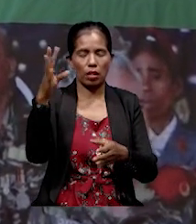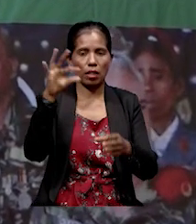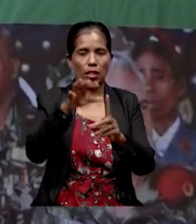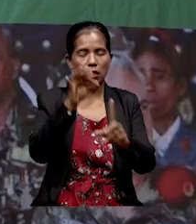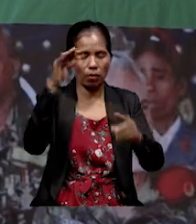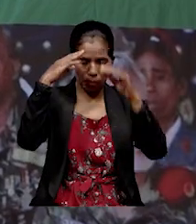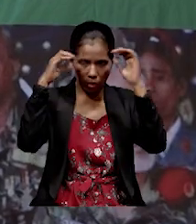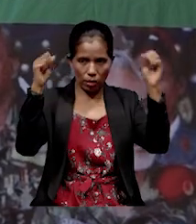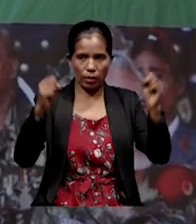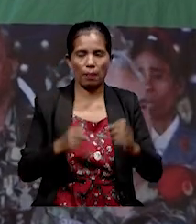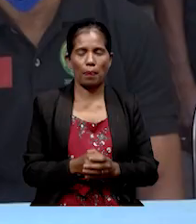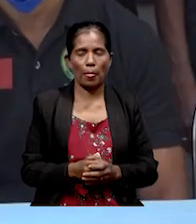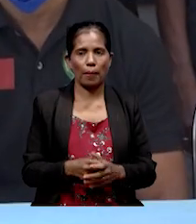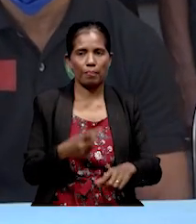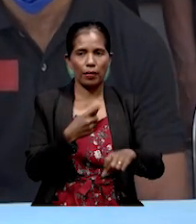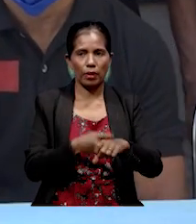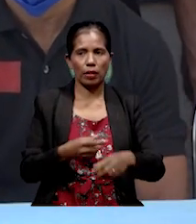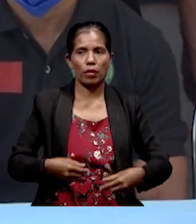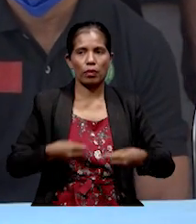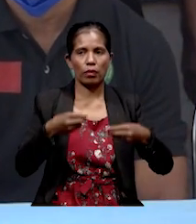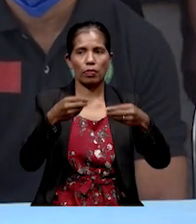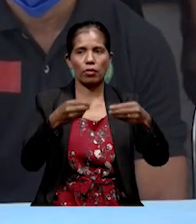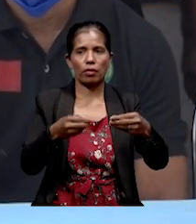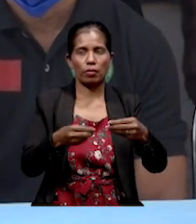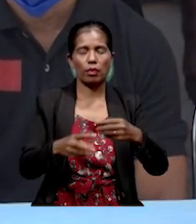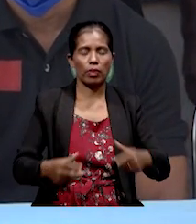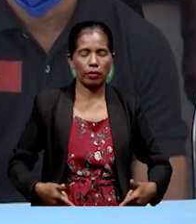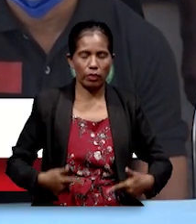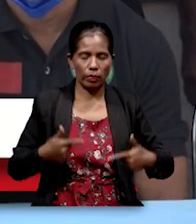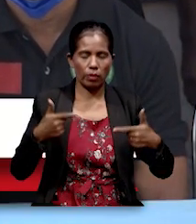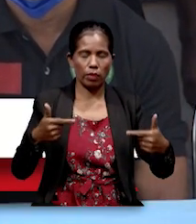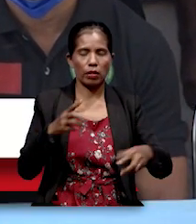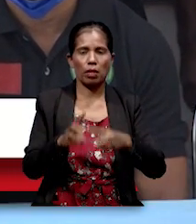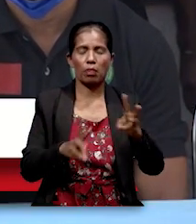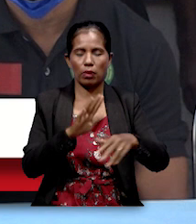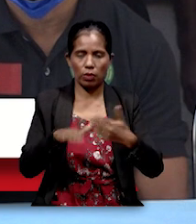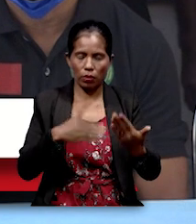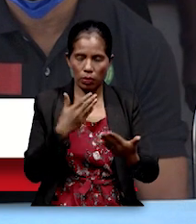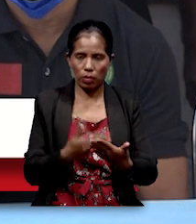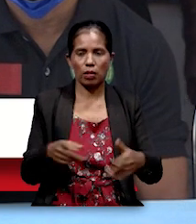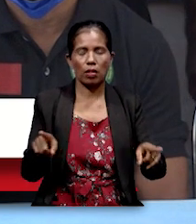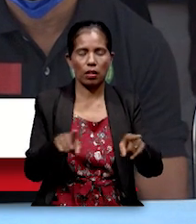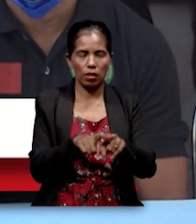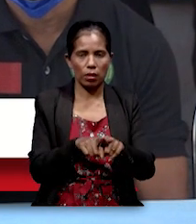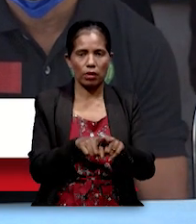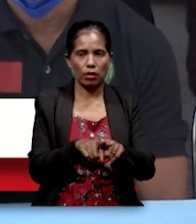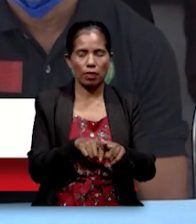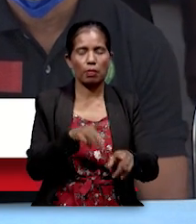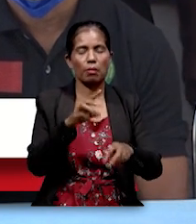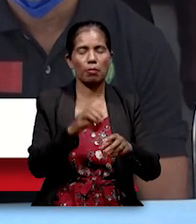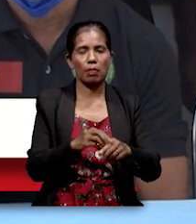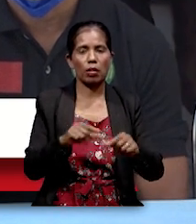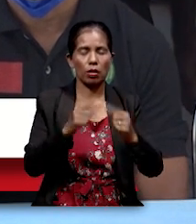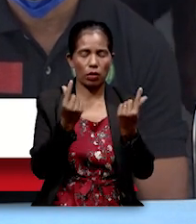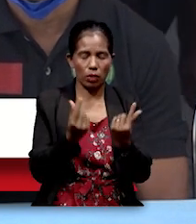presidencial. Situação atual, não é foi incerteza boa para a vida do povo Mauber Tomac, mas não dá razão fundamental. O movimento